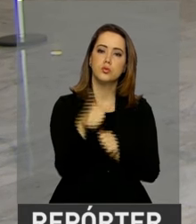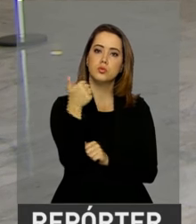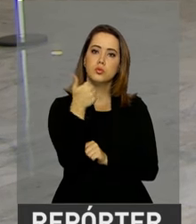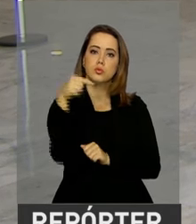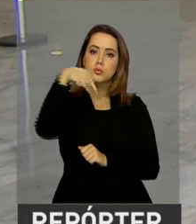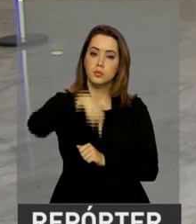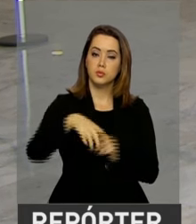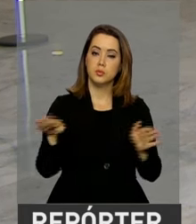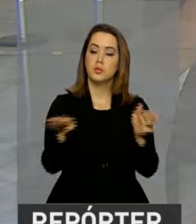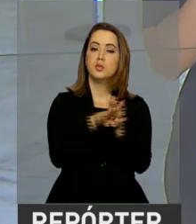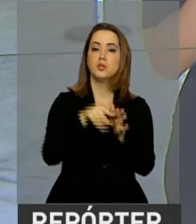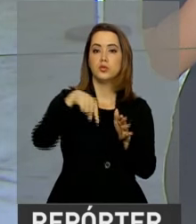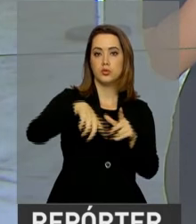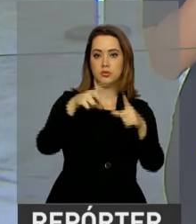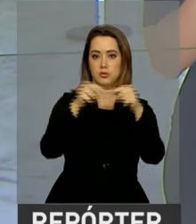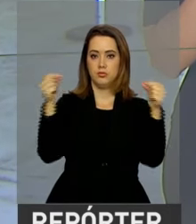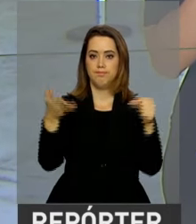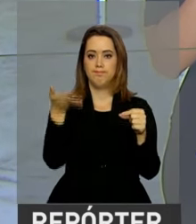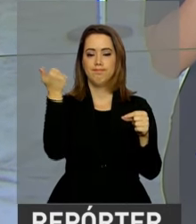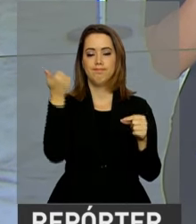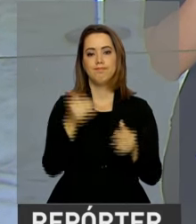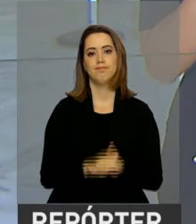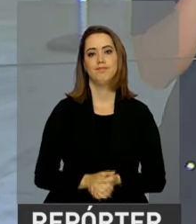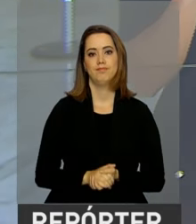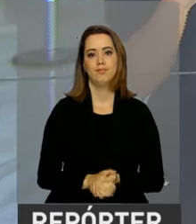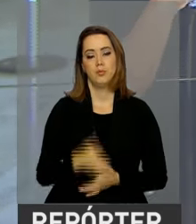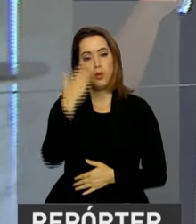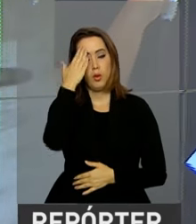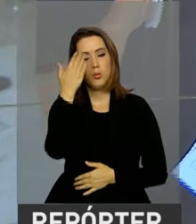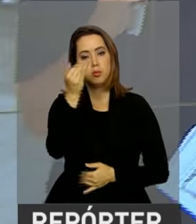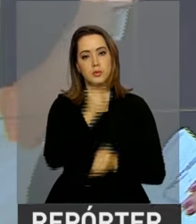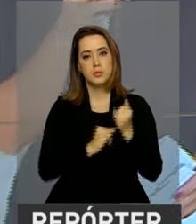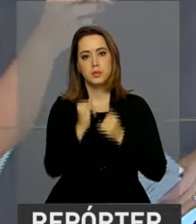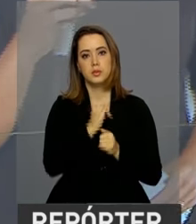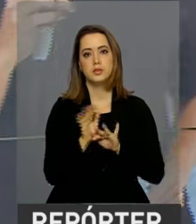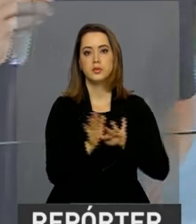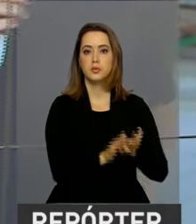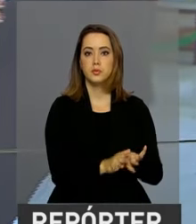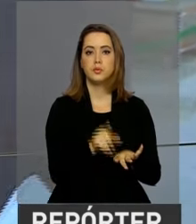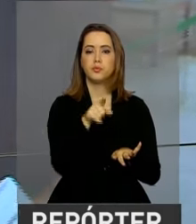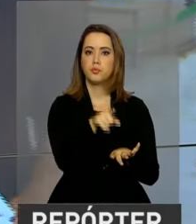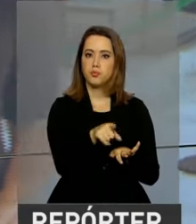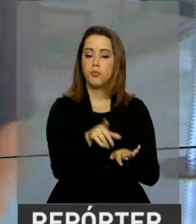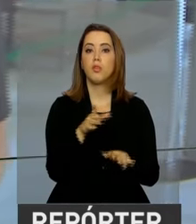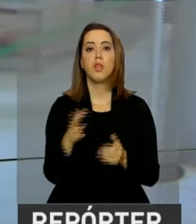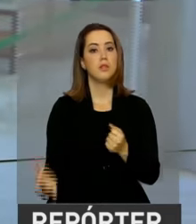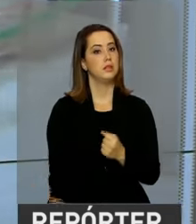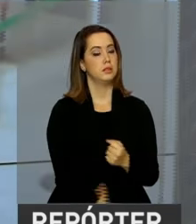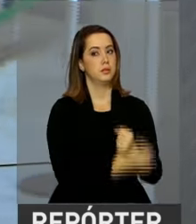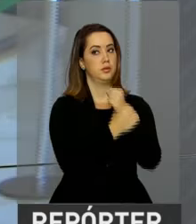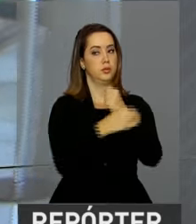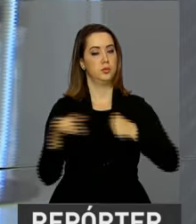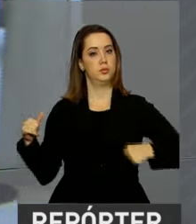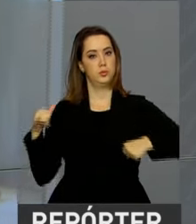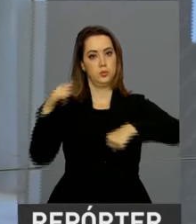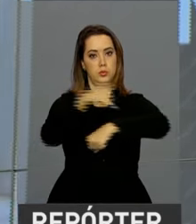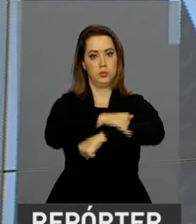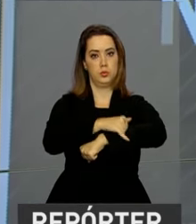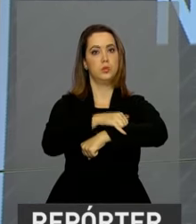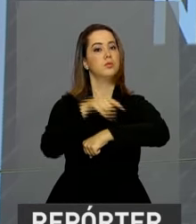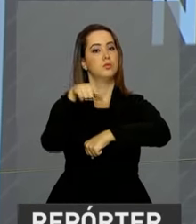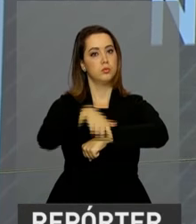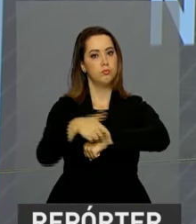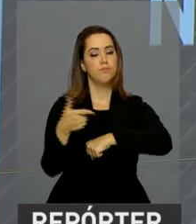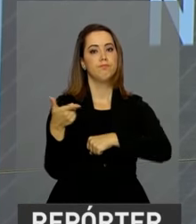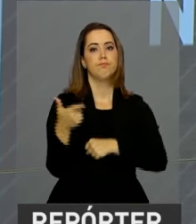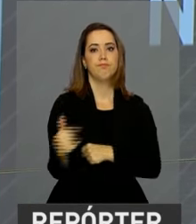Brasília. Leandro? Obrigado, Paola, pelas informações. E olha, a segurança do espaço aéreo brasileiro será reforçada durante os